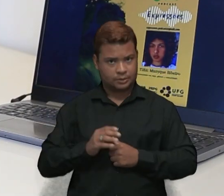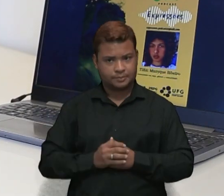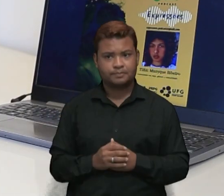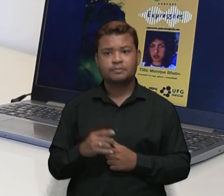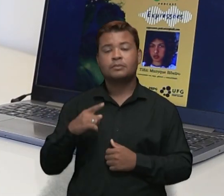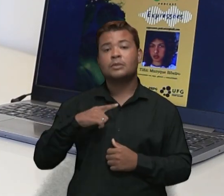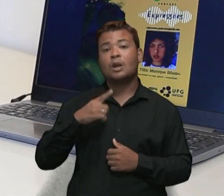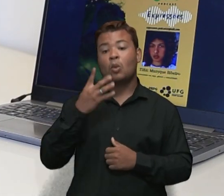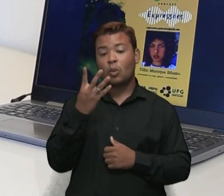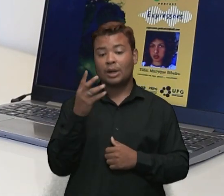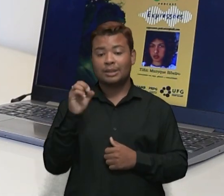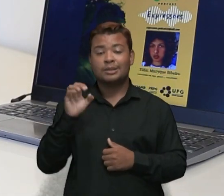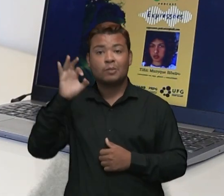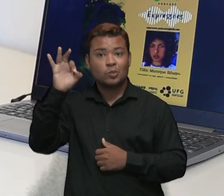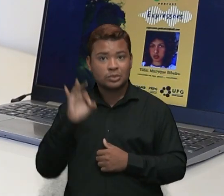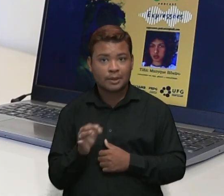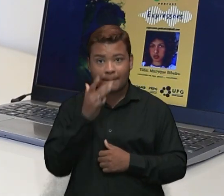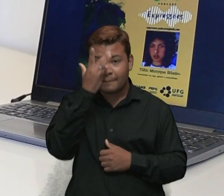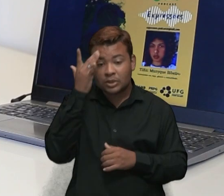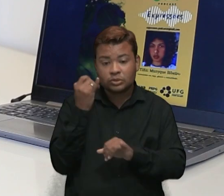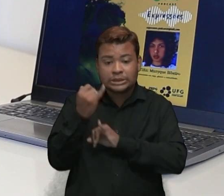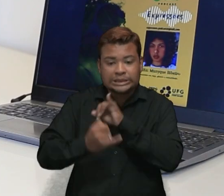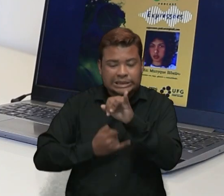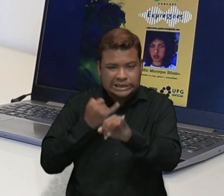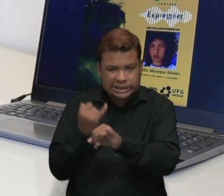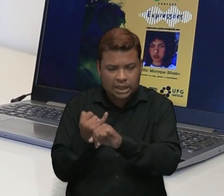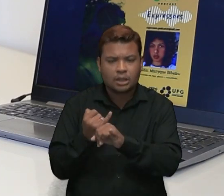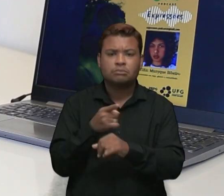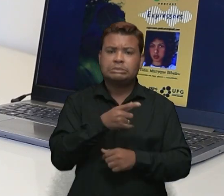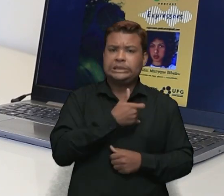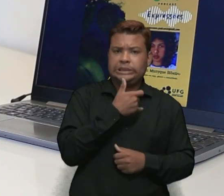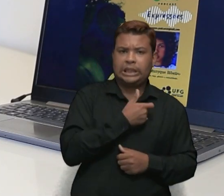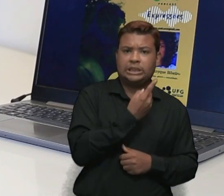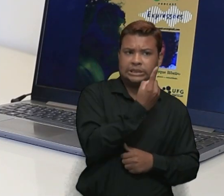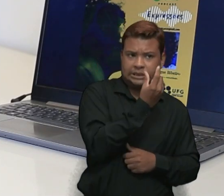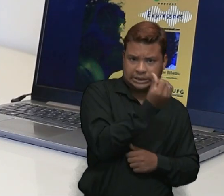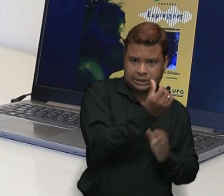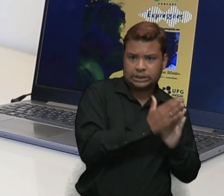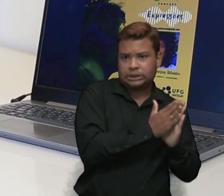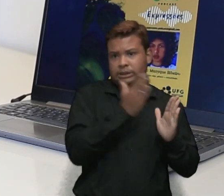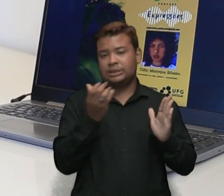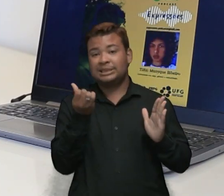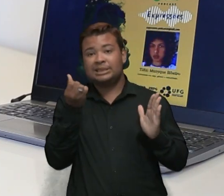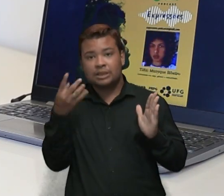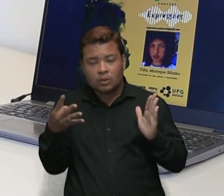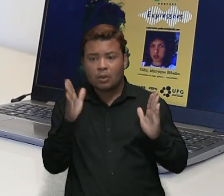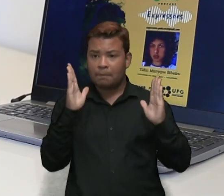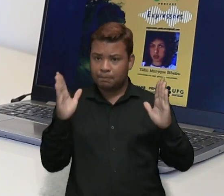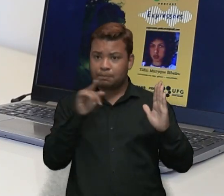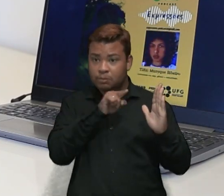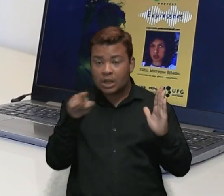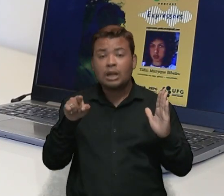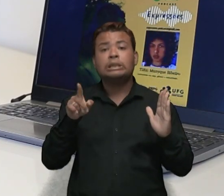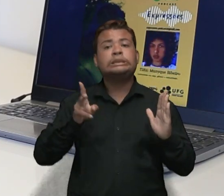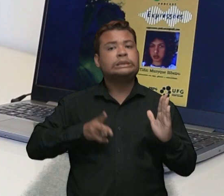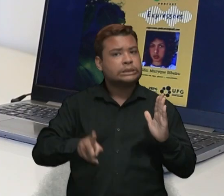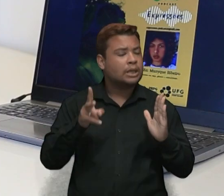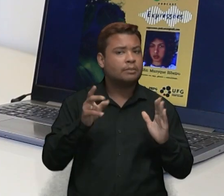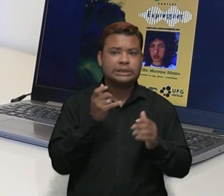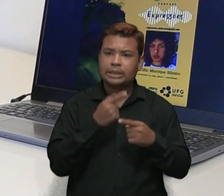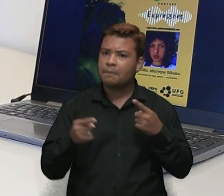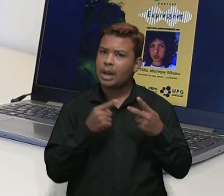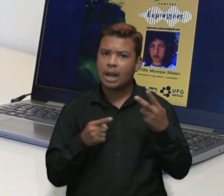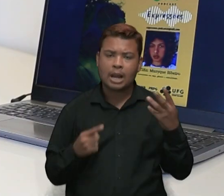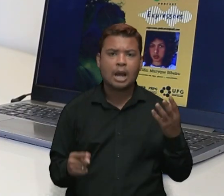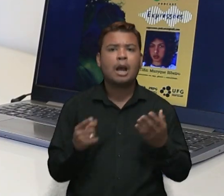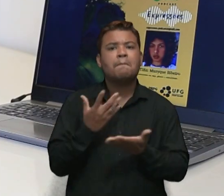dos usuários de internet entre 16 e 64 anos escutam podcast toda semana,